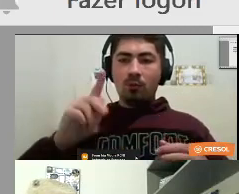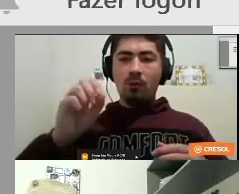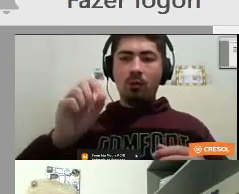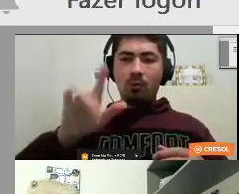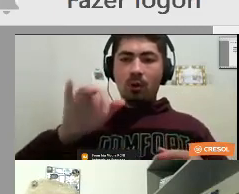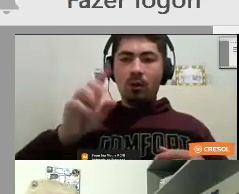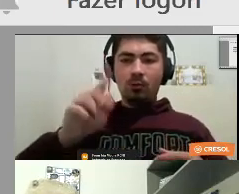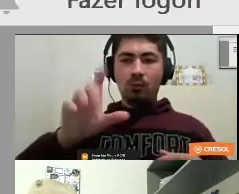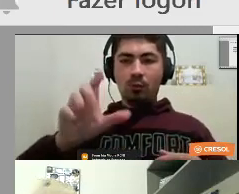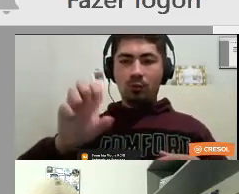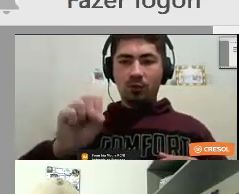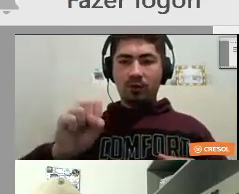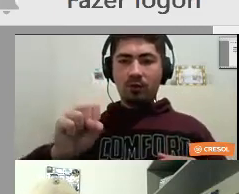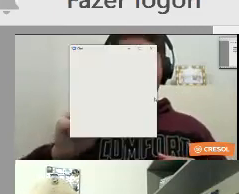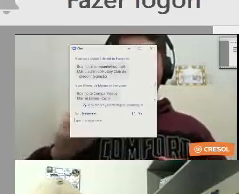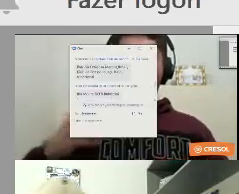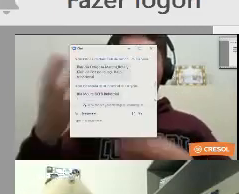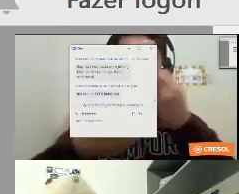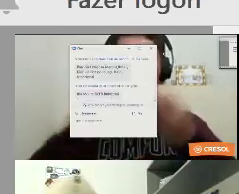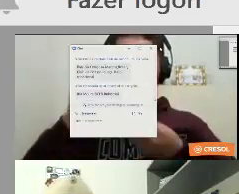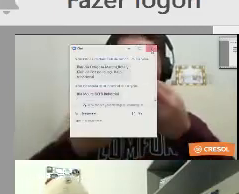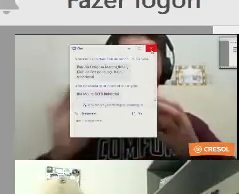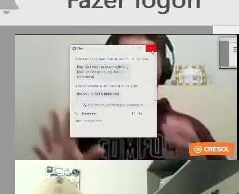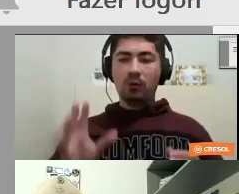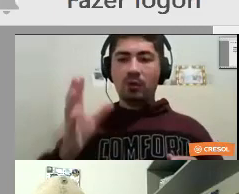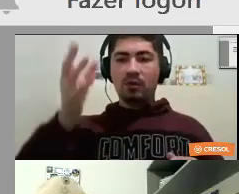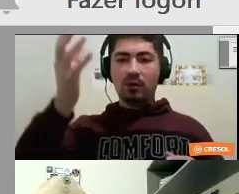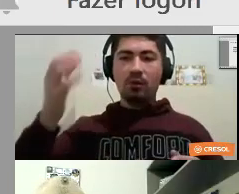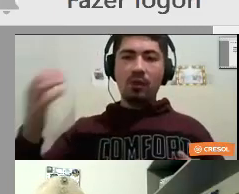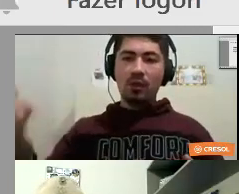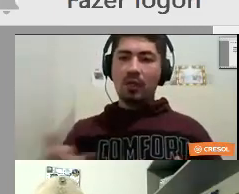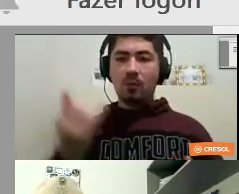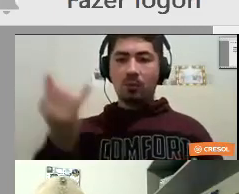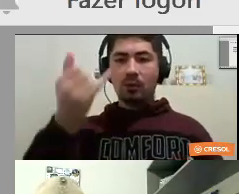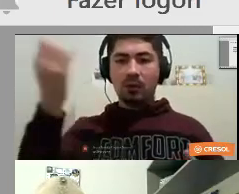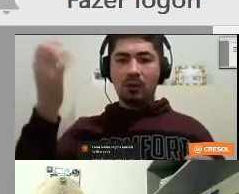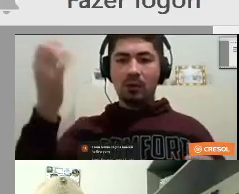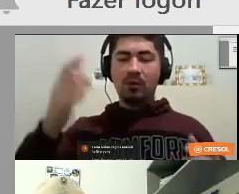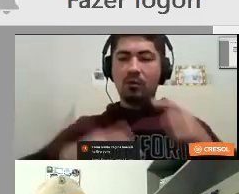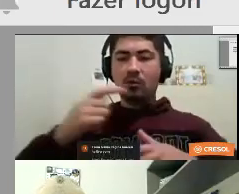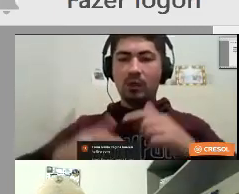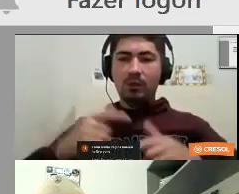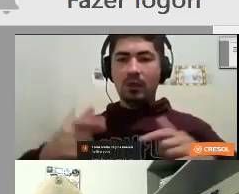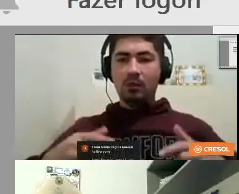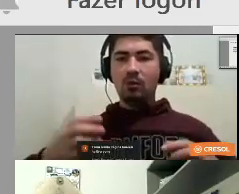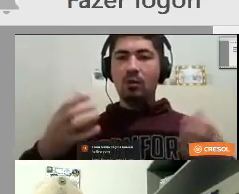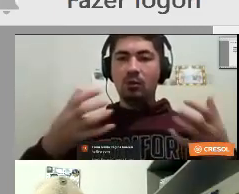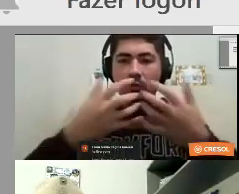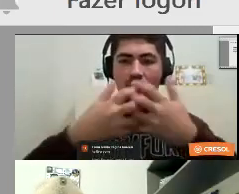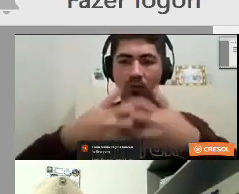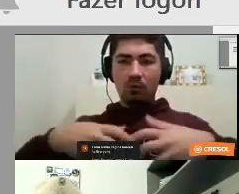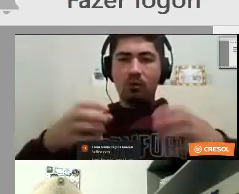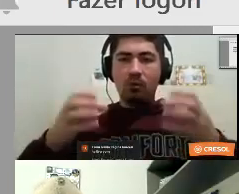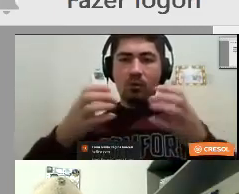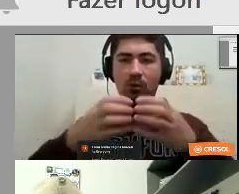Plus e todo o acontecimento e a importância do trabalho dos rotarianos, tá bom, companheiros?